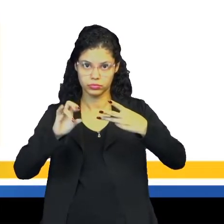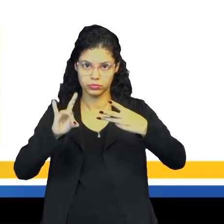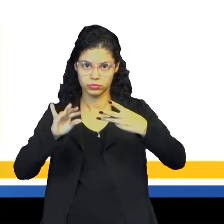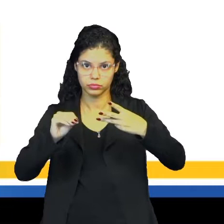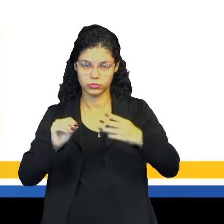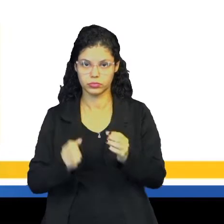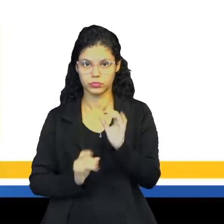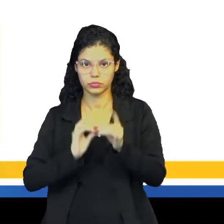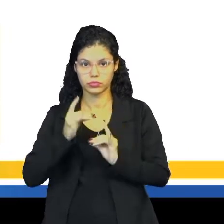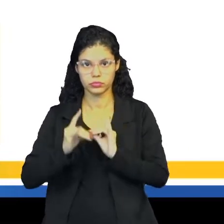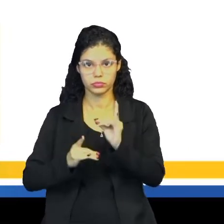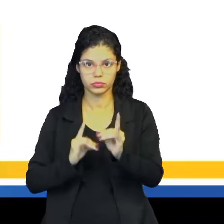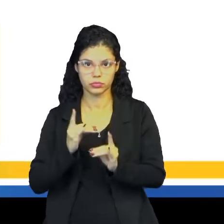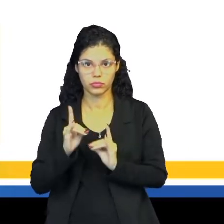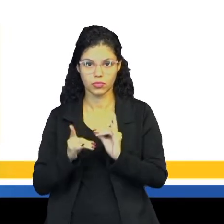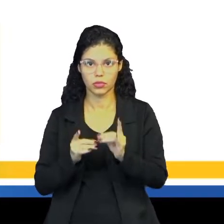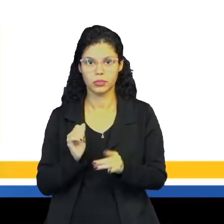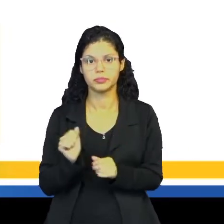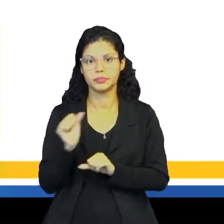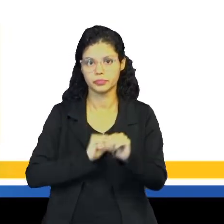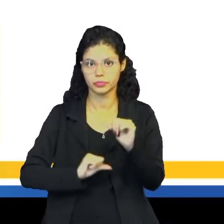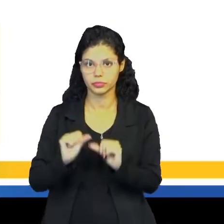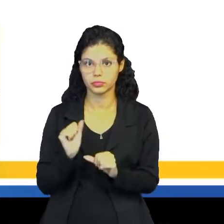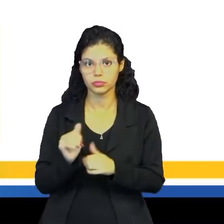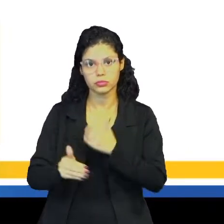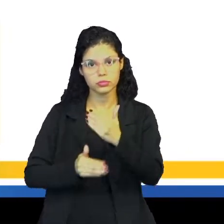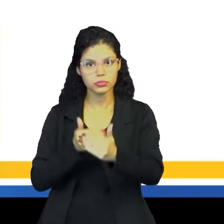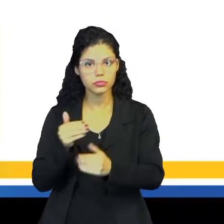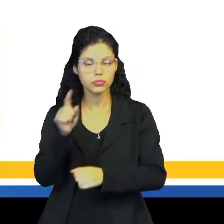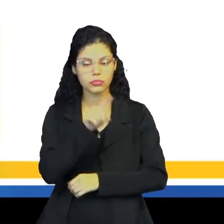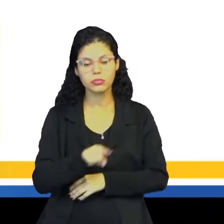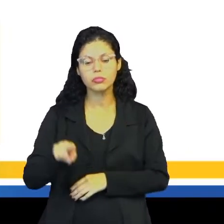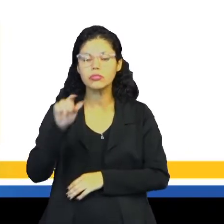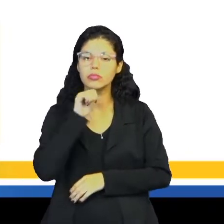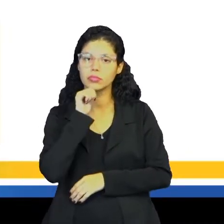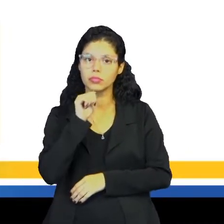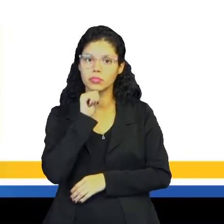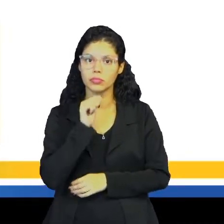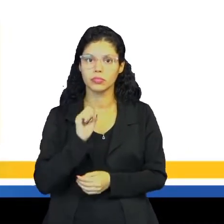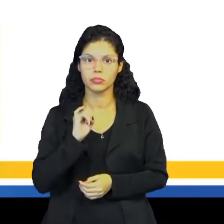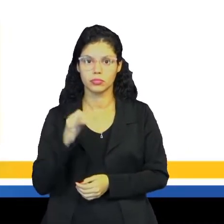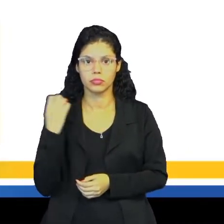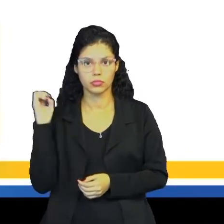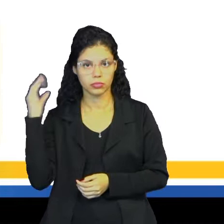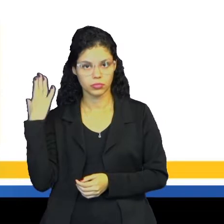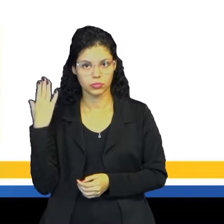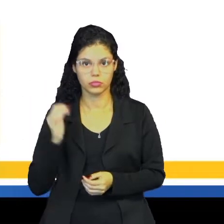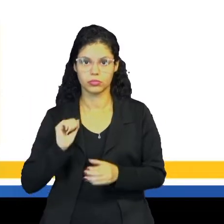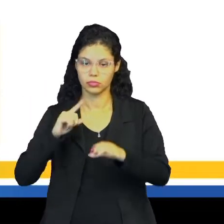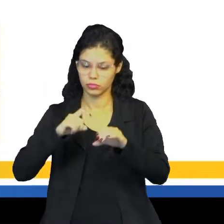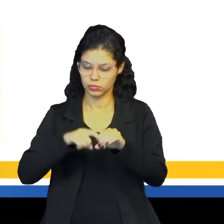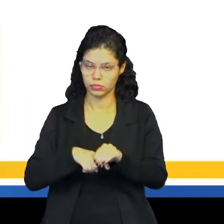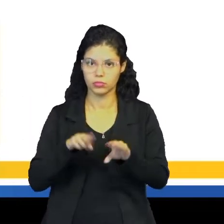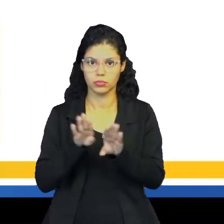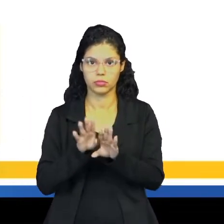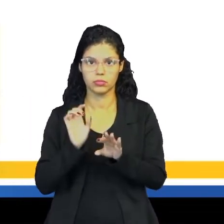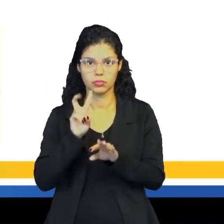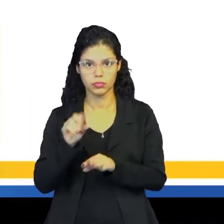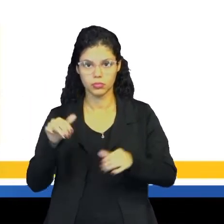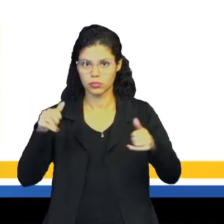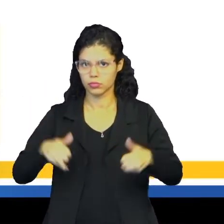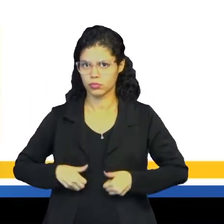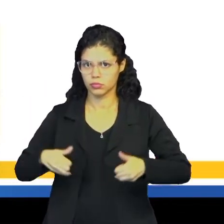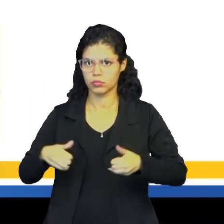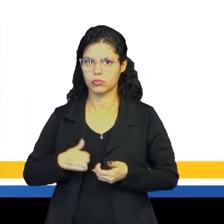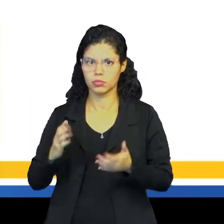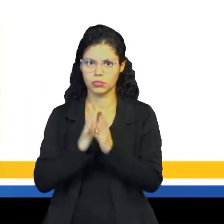hormônios provocam alterações no endométrio em decorrer do ciclo menstrual. Se não ocorrer a fecundação, o endométrio sofre uma